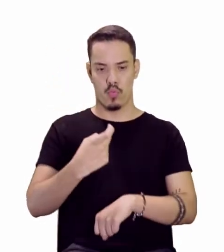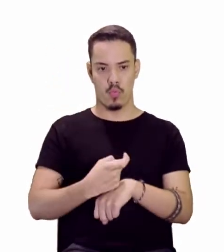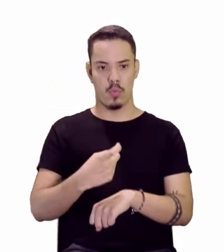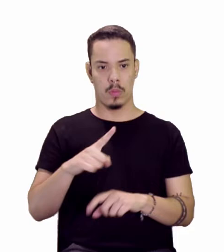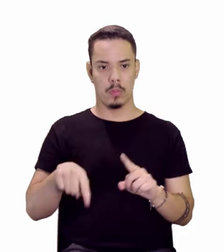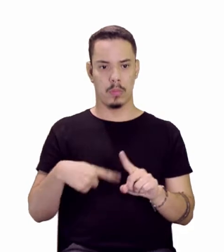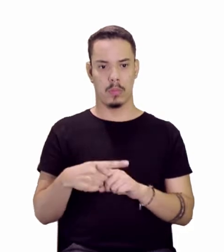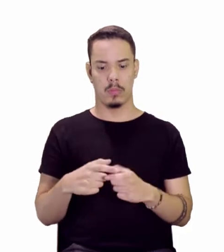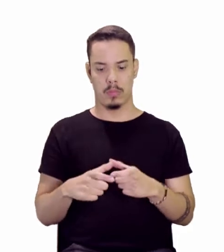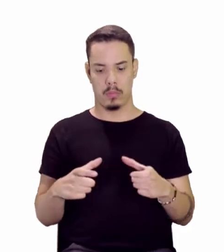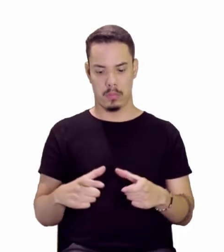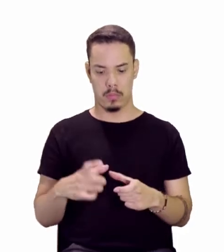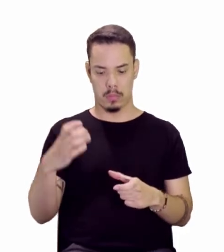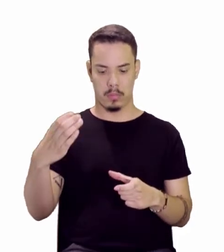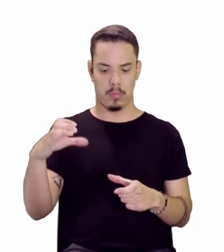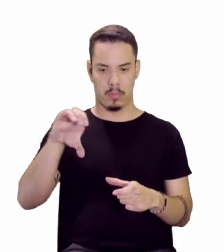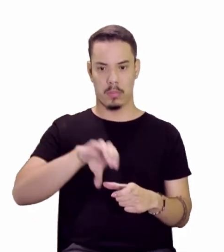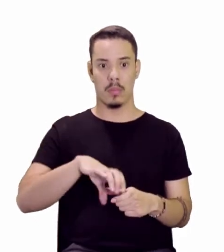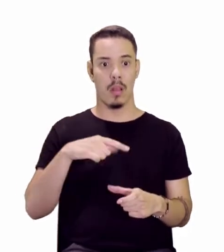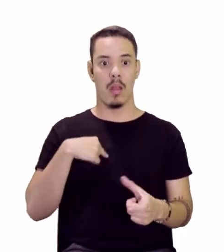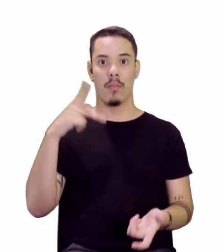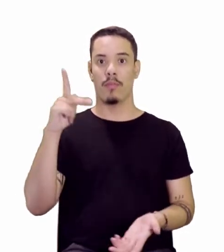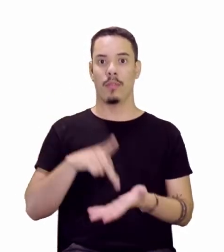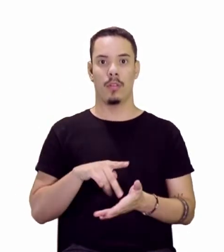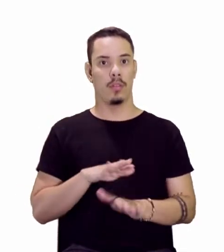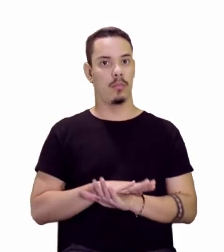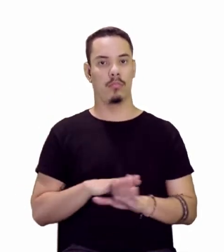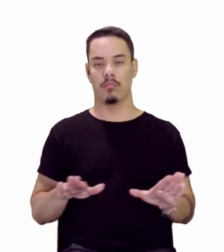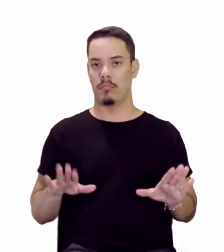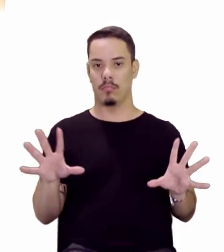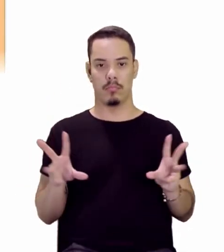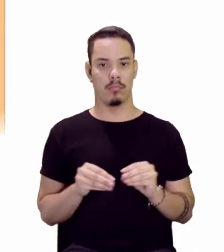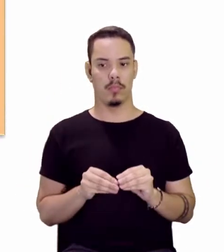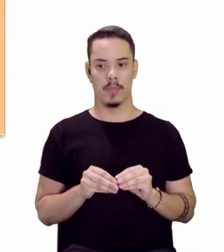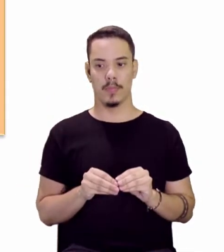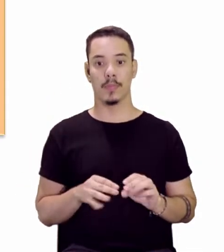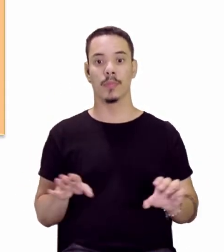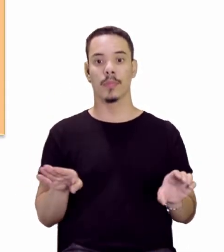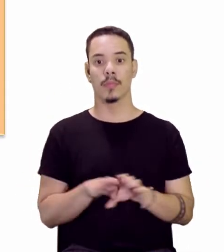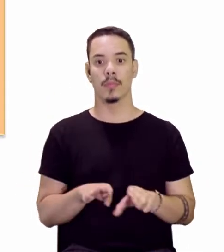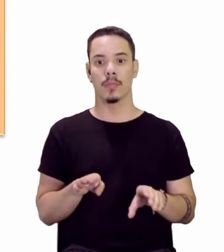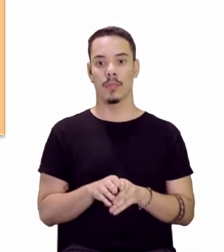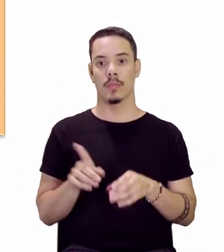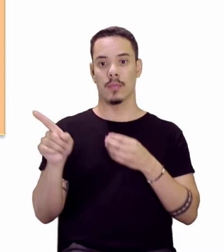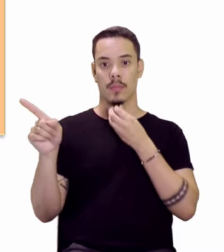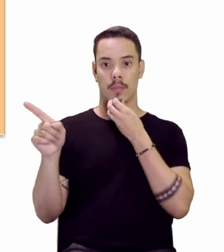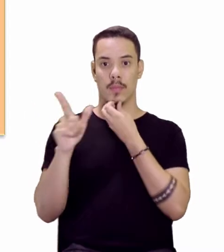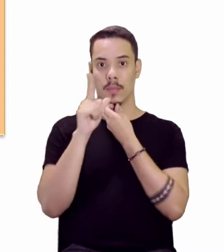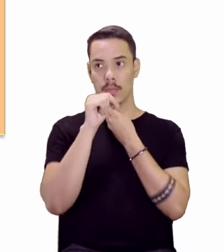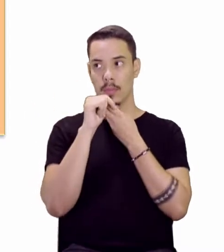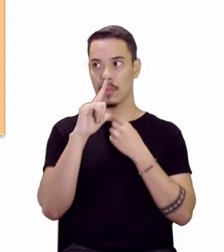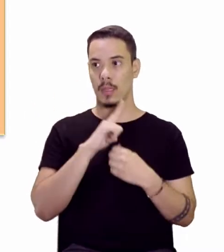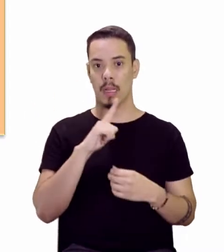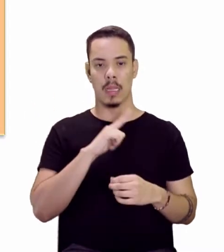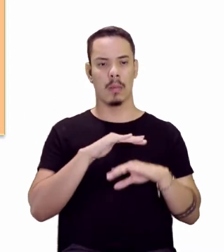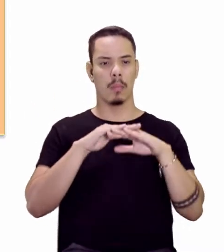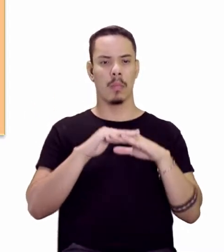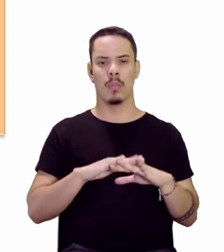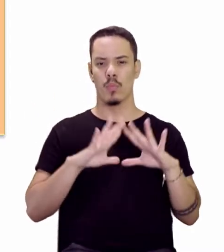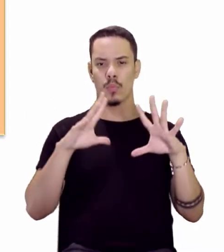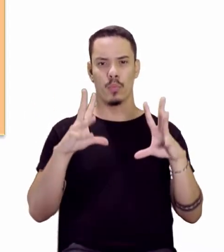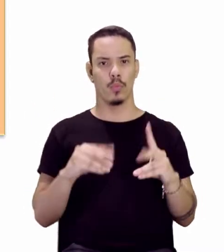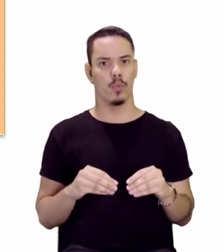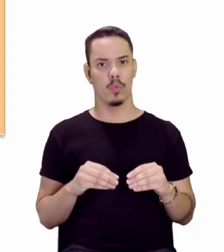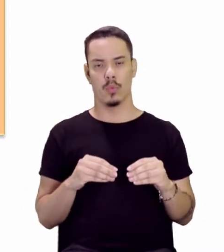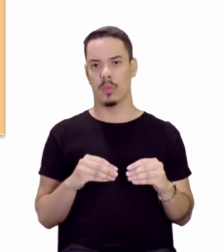cartão não soltou, a gente provou com o cartão que é verdade, né? Exatamente. E ali, pessoal, um líquido exerce pressão em todas as direções sobre